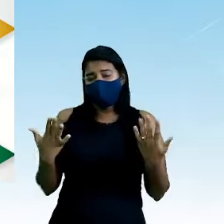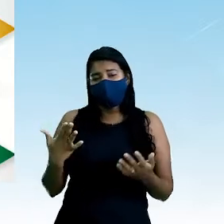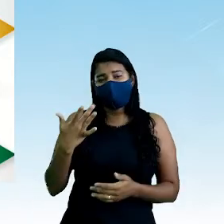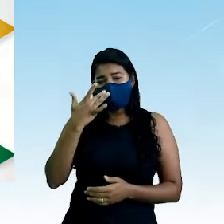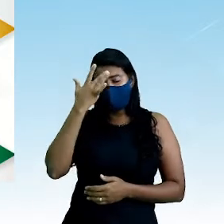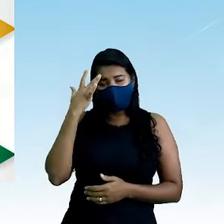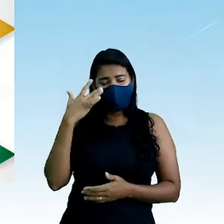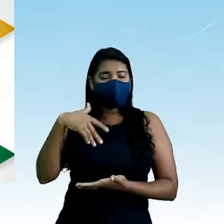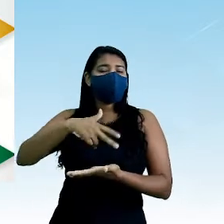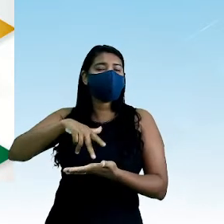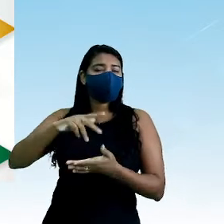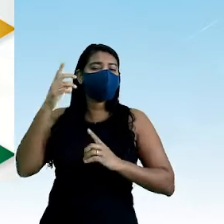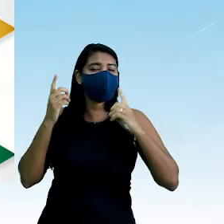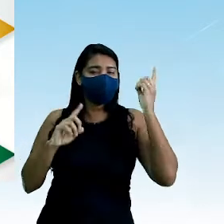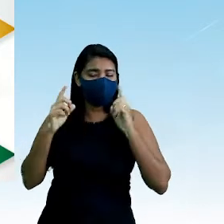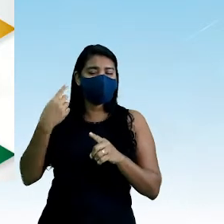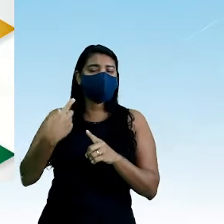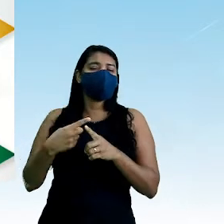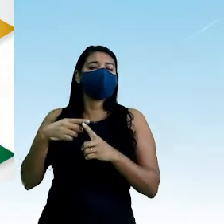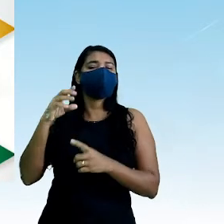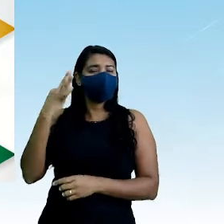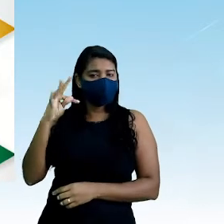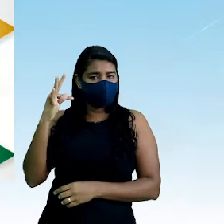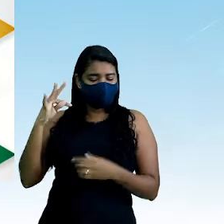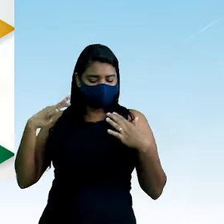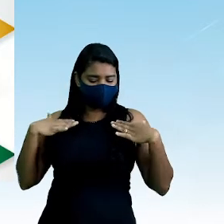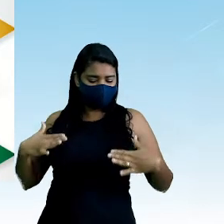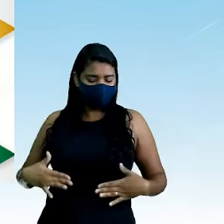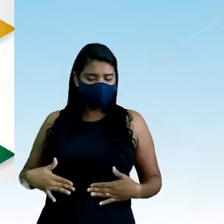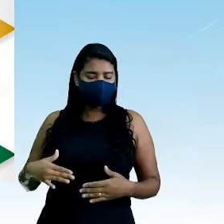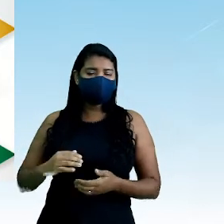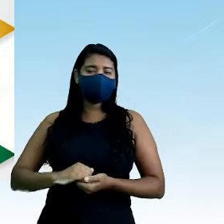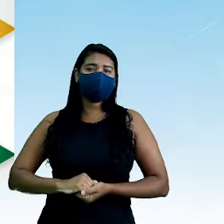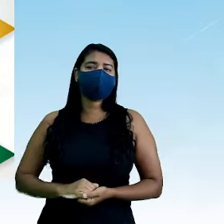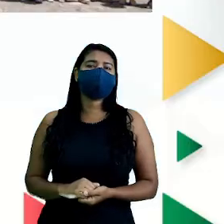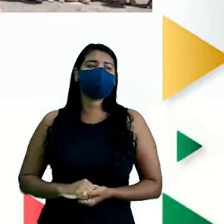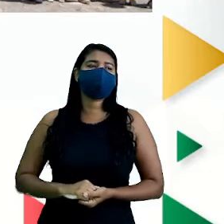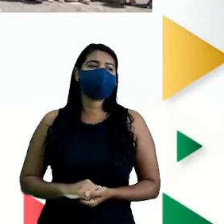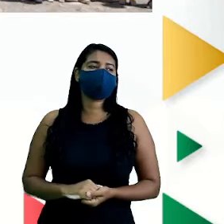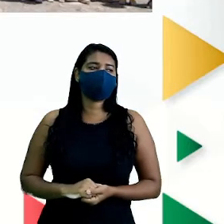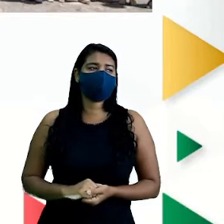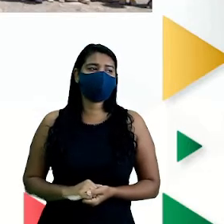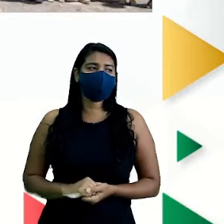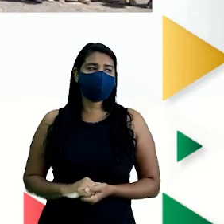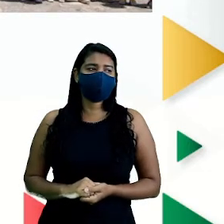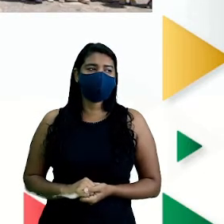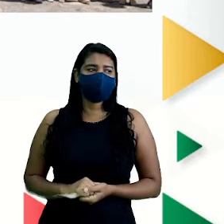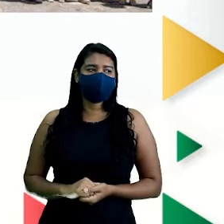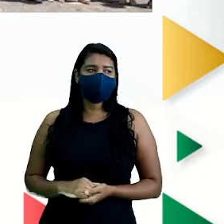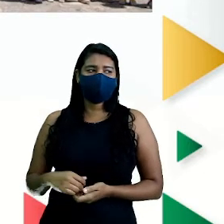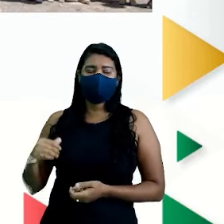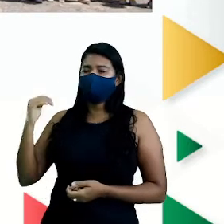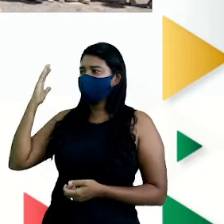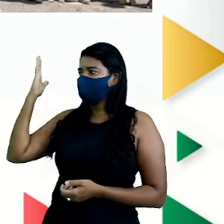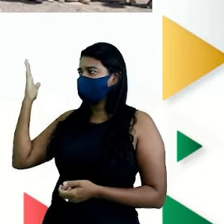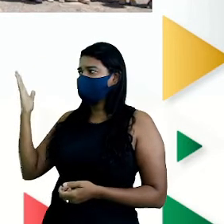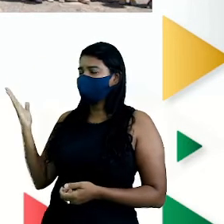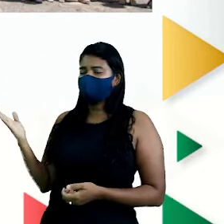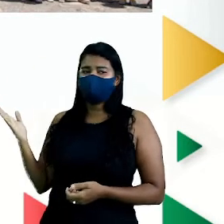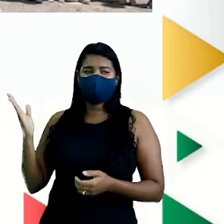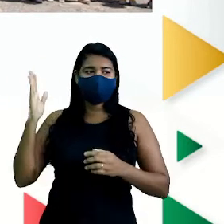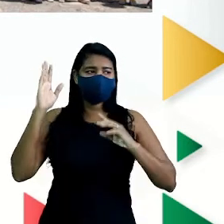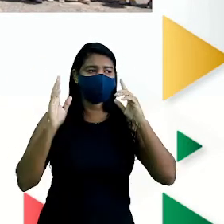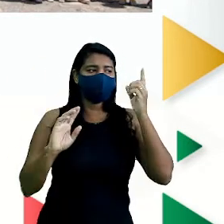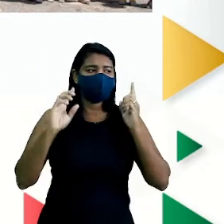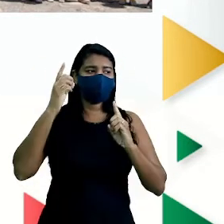seguinte você vai estar sentindo dor no corpo todo, porque mexe com o corpo todo de fato. O frevo pode ser compreendido